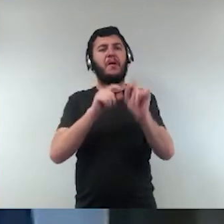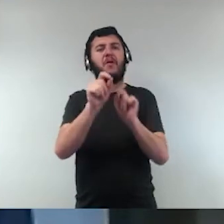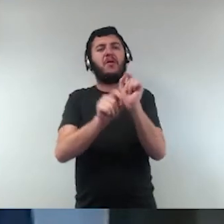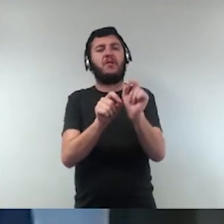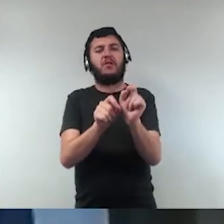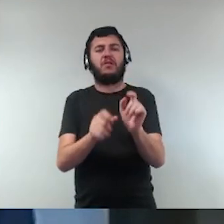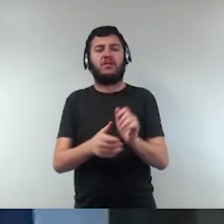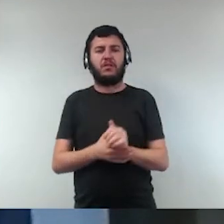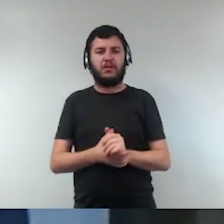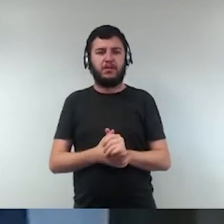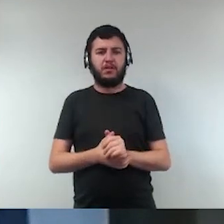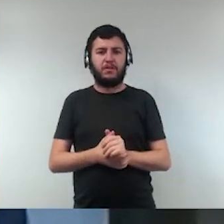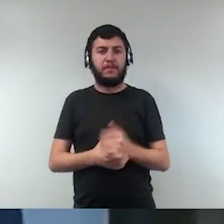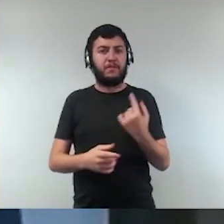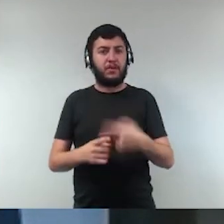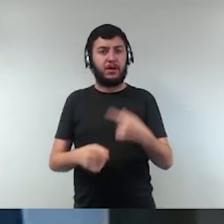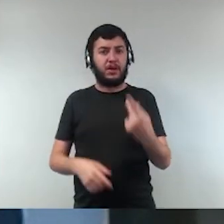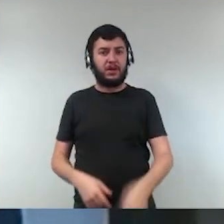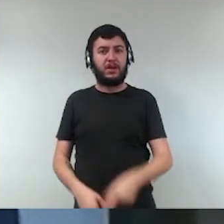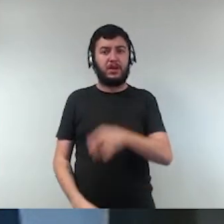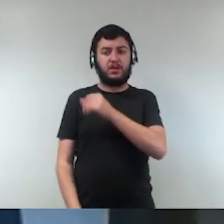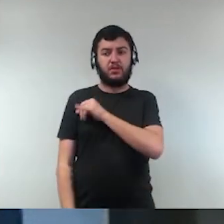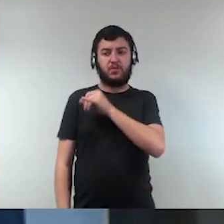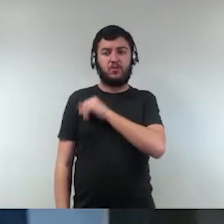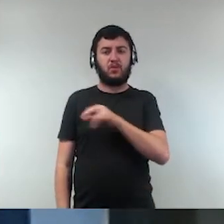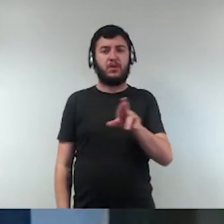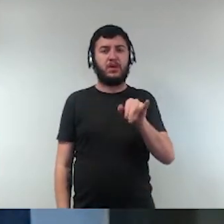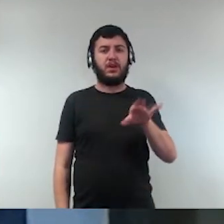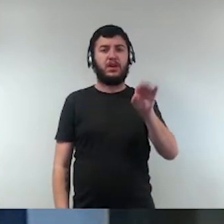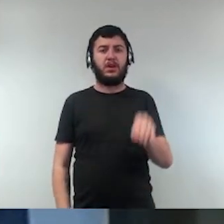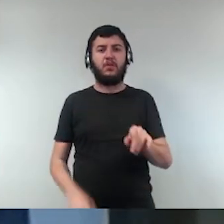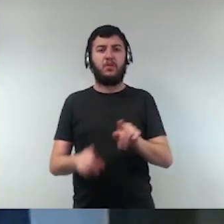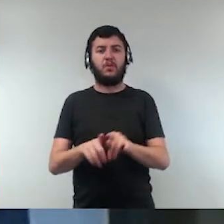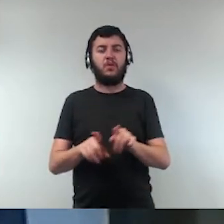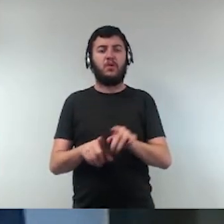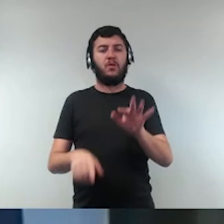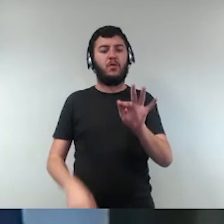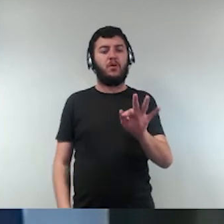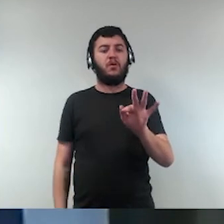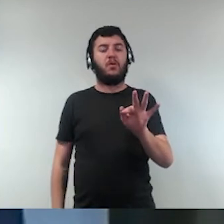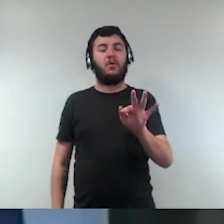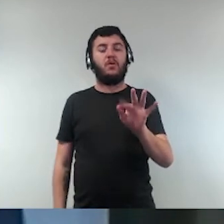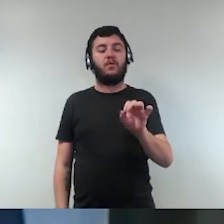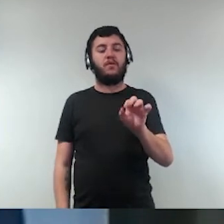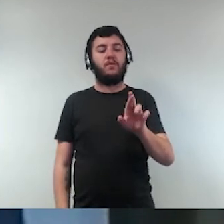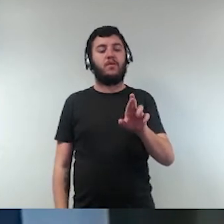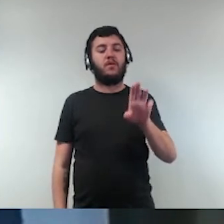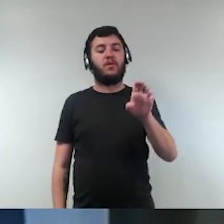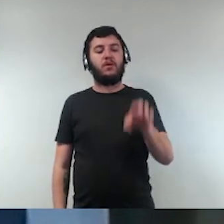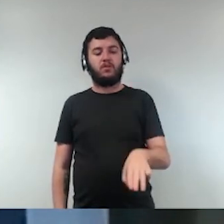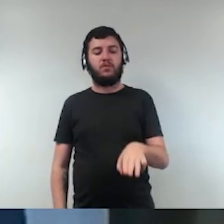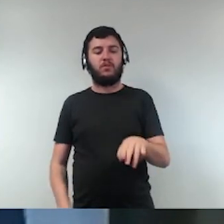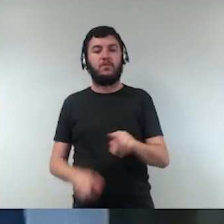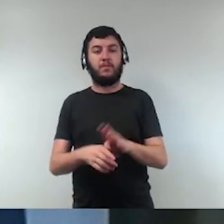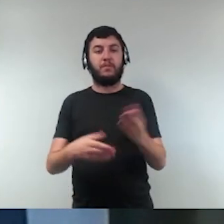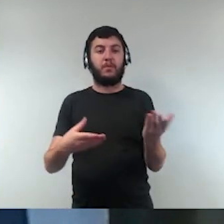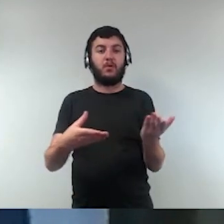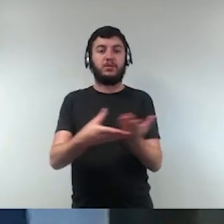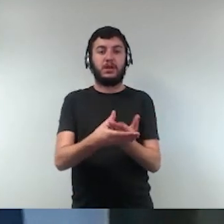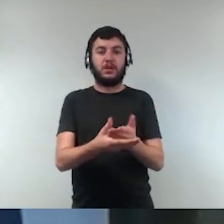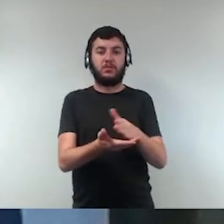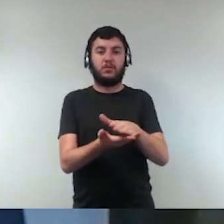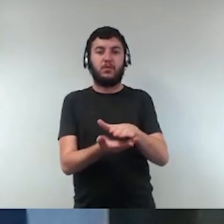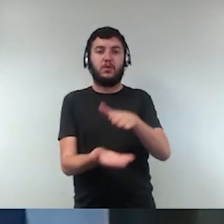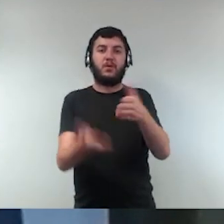nesse aspecto? Porque aqui no Rio de Janeiro acabou de abrir o fórum para os processos físicos. Só